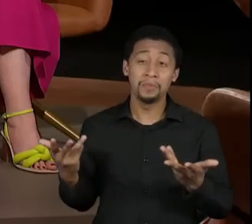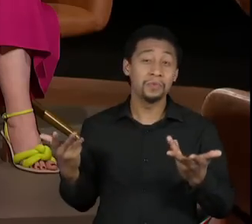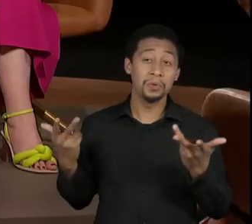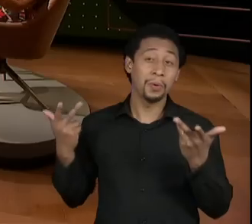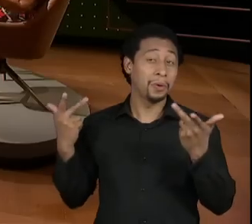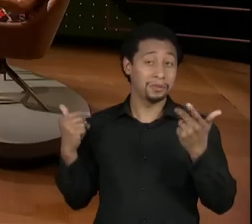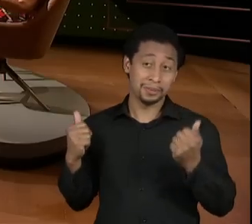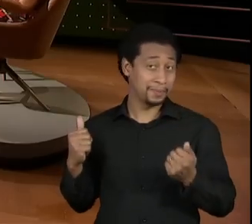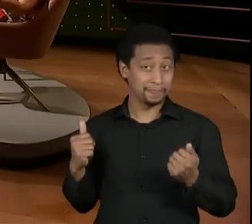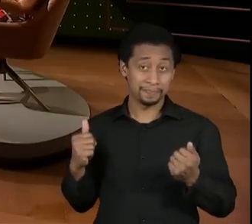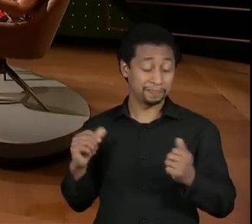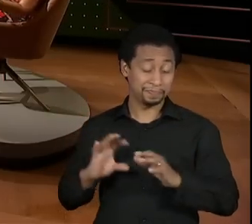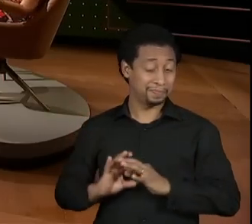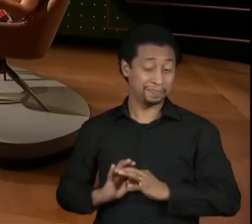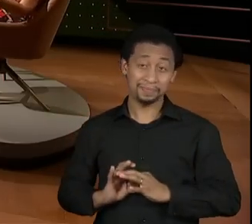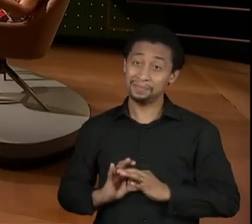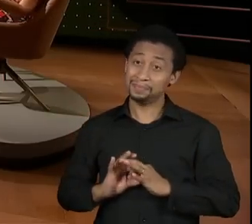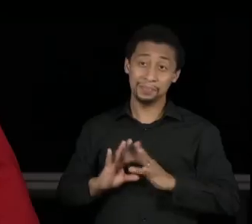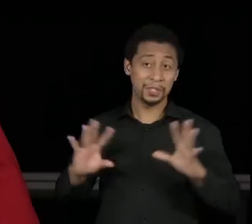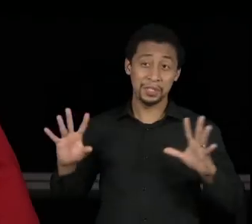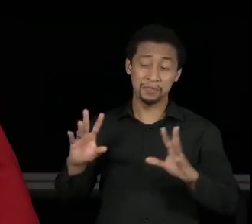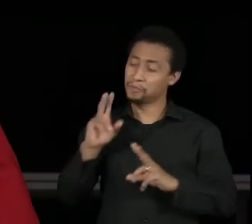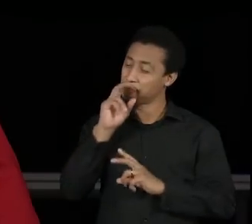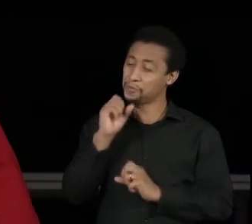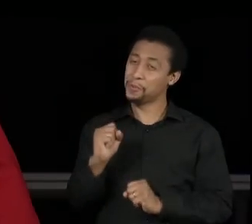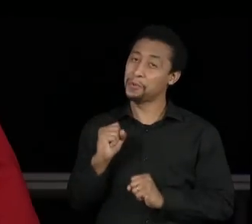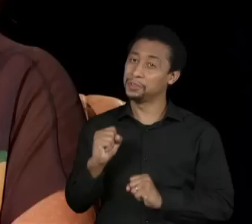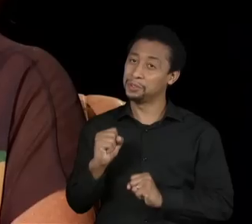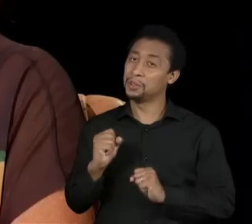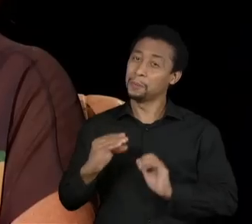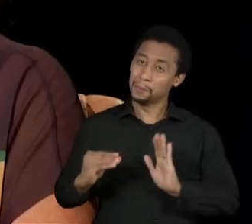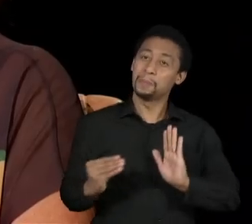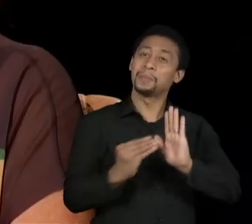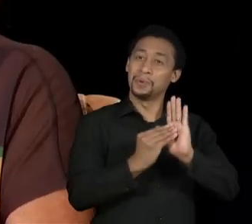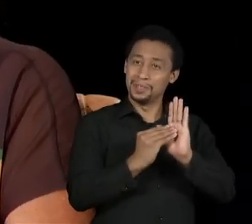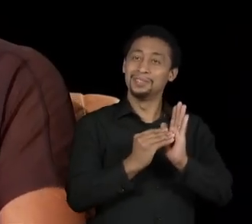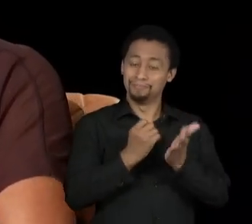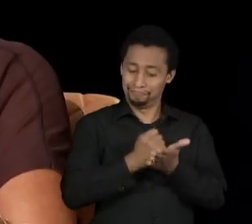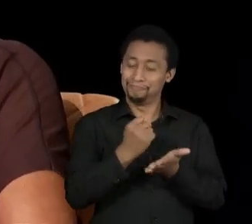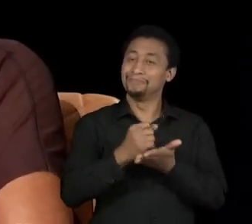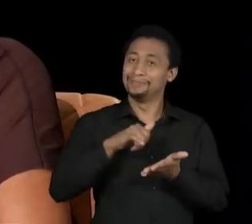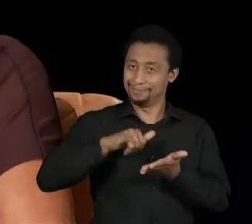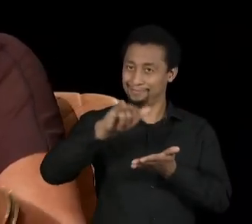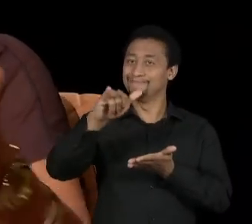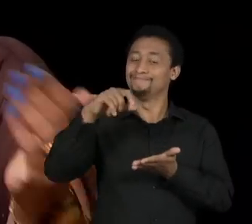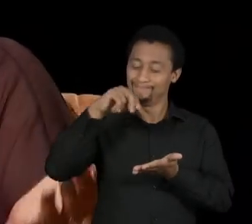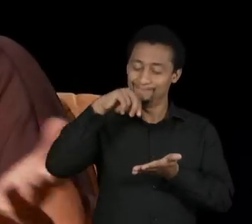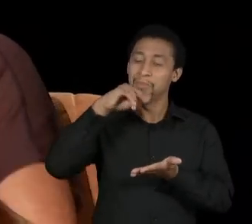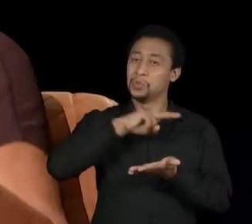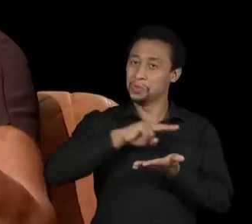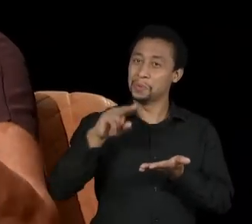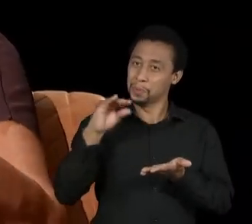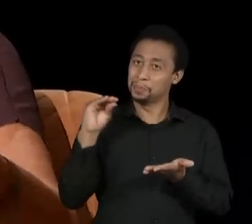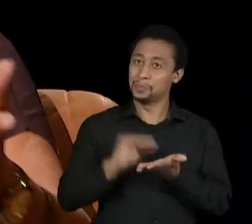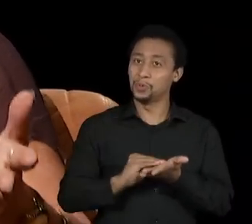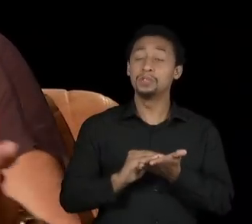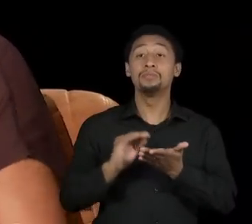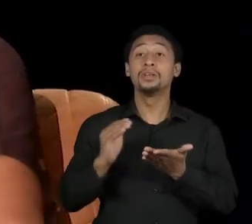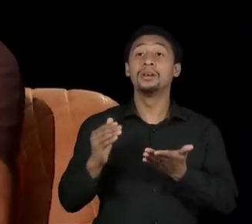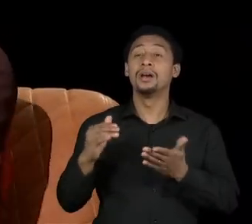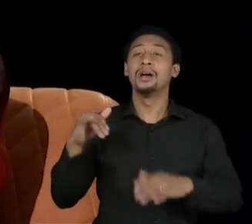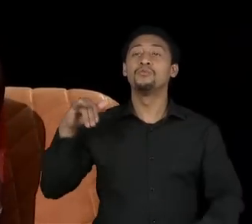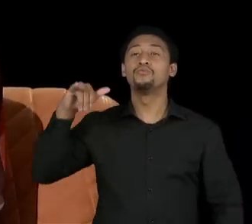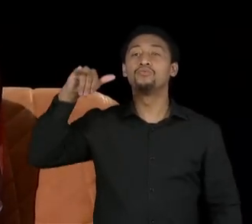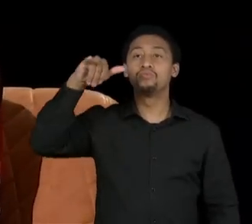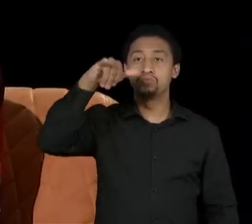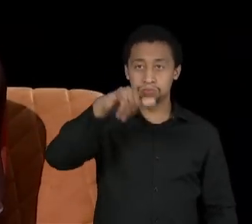muita liberdade e muita força. Quando a gente chegou em Cuba, eu fui recebida por uma pessoa que me